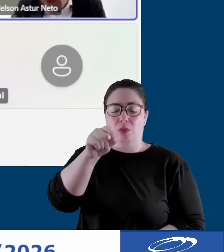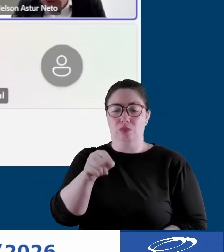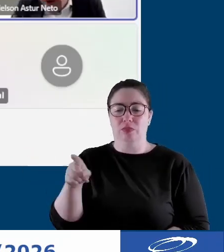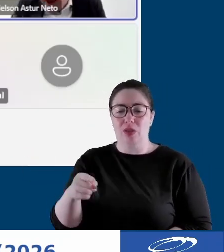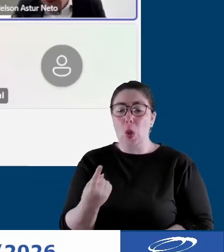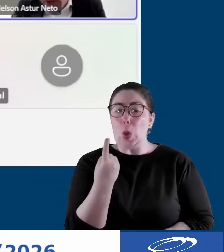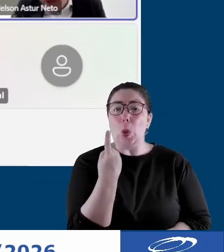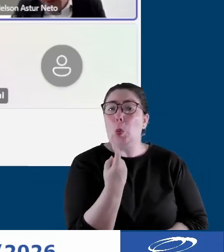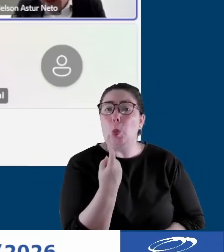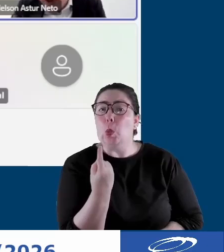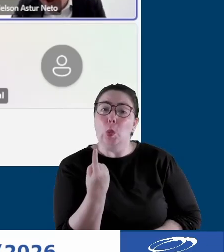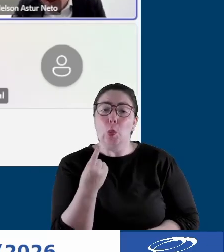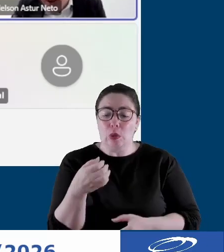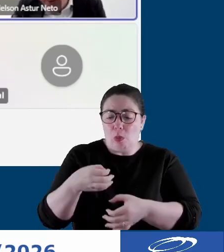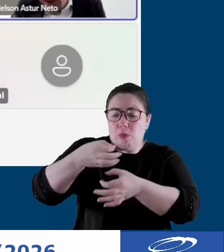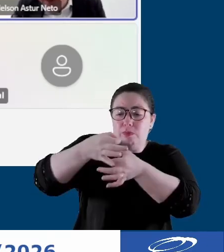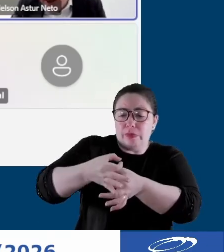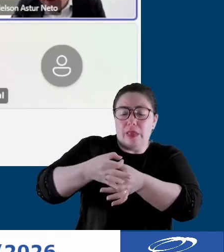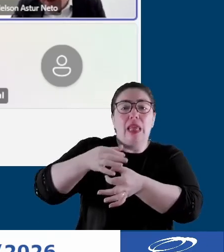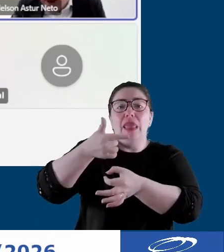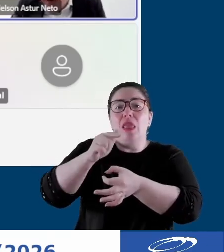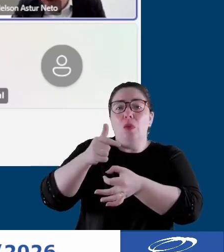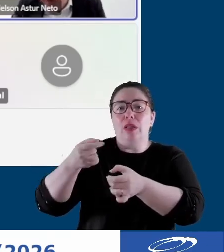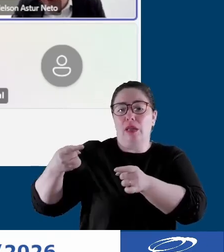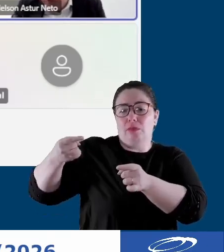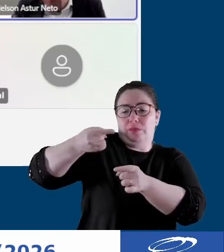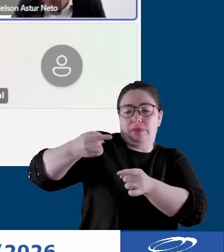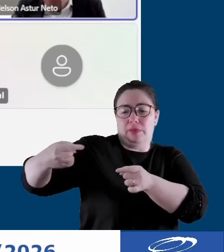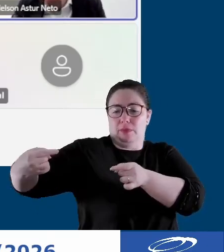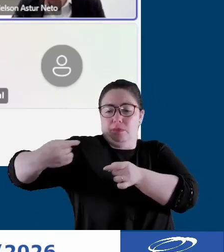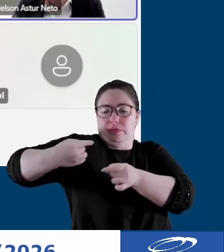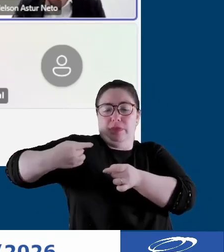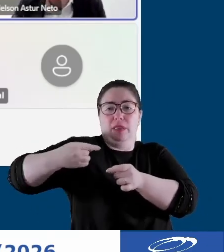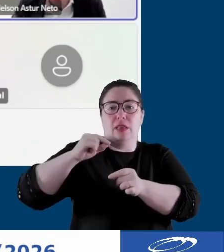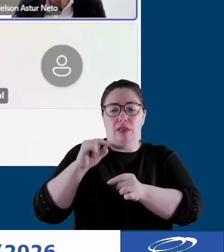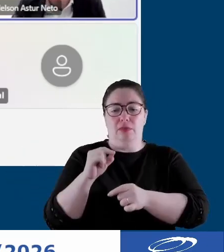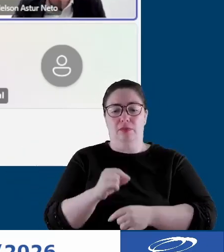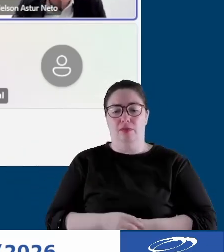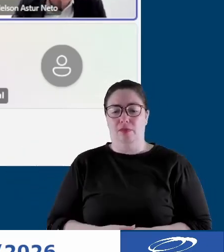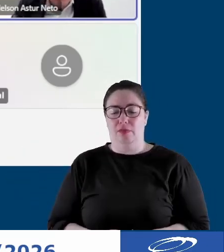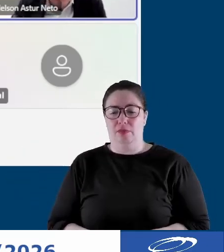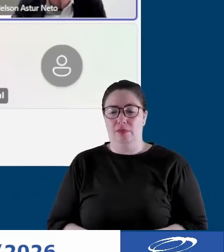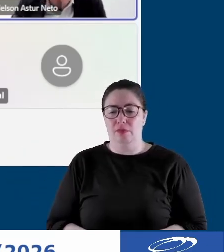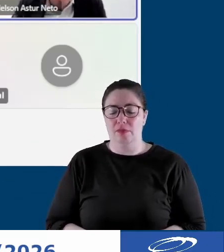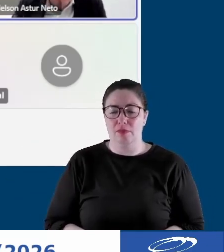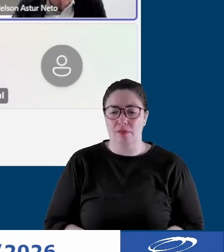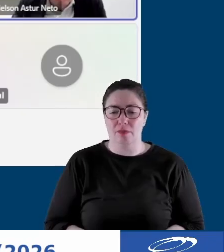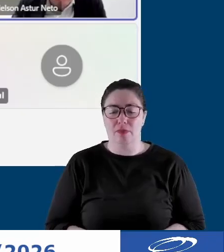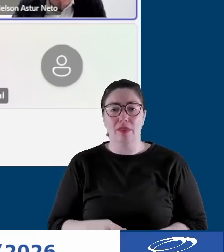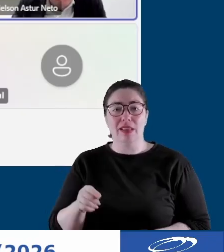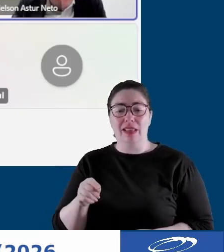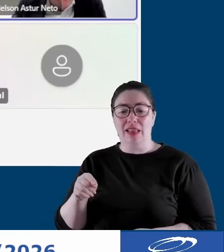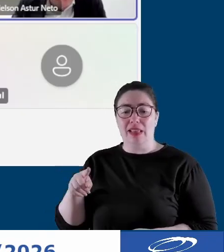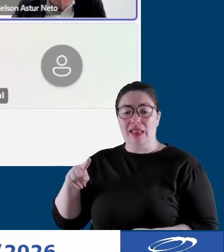foi colocado implante pela via lateral, ou seja, um espaçador entre as vértebras, ele evoluiu depois de